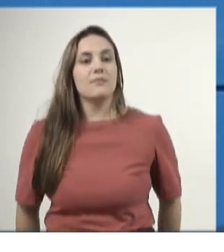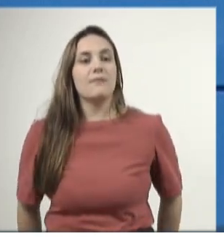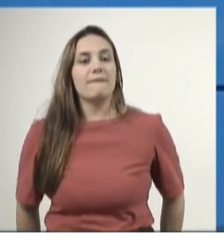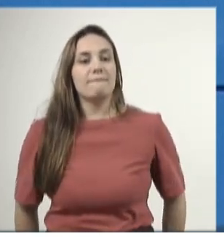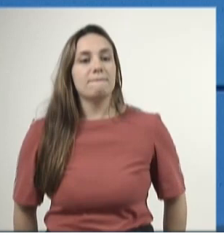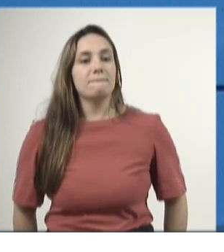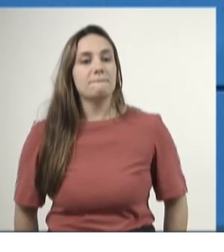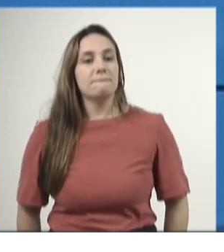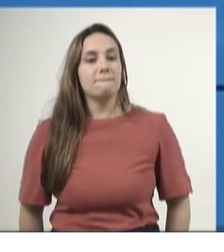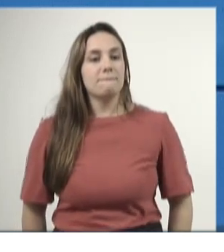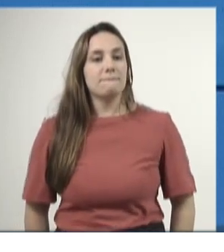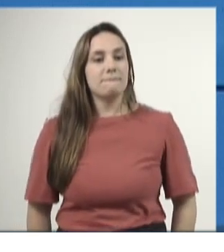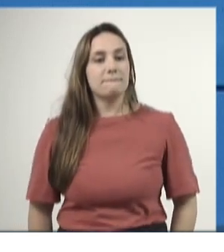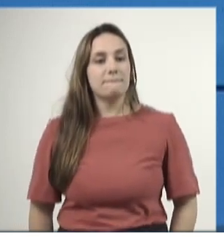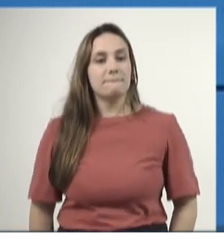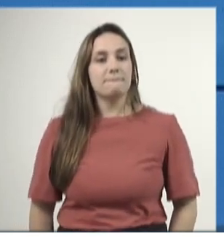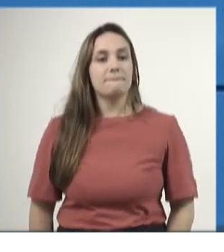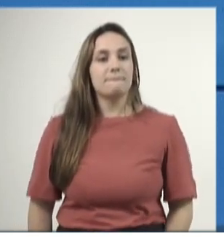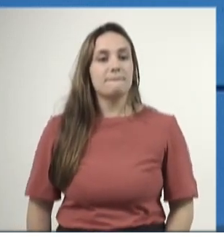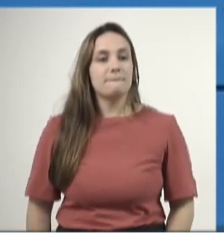da família, da escola,